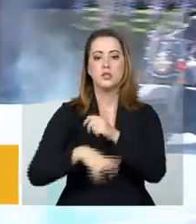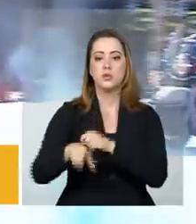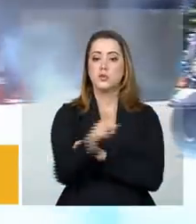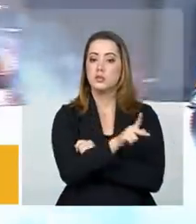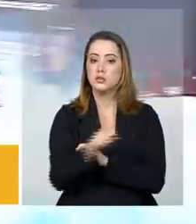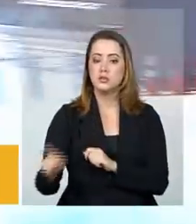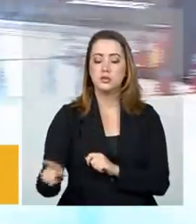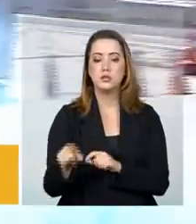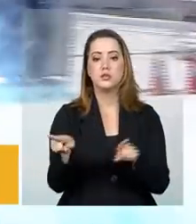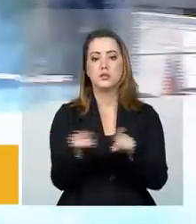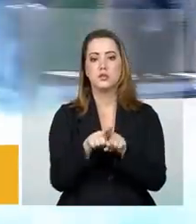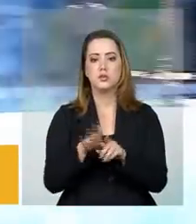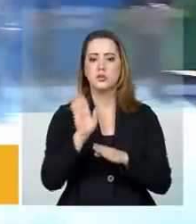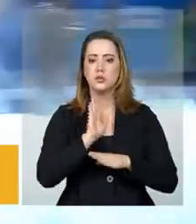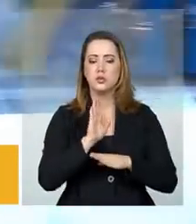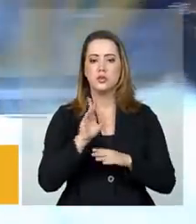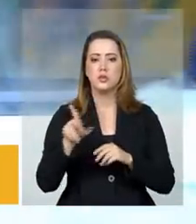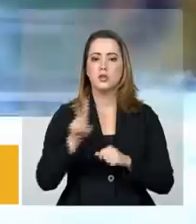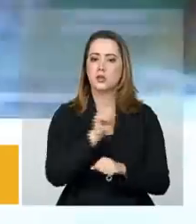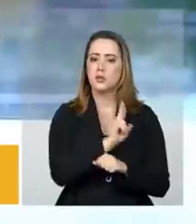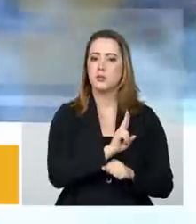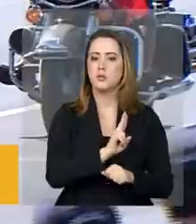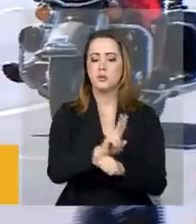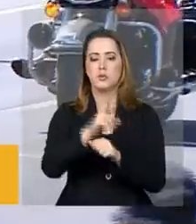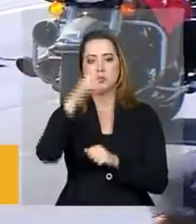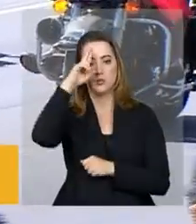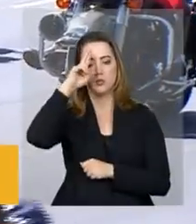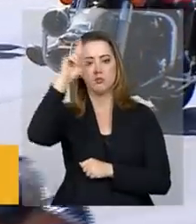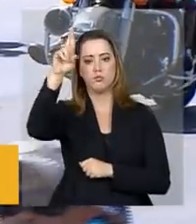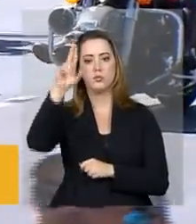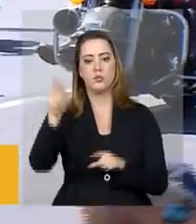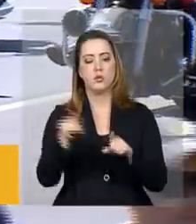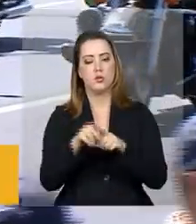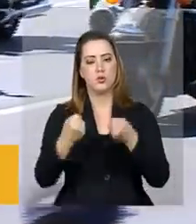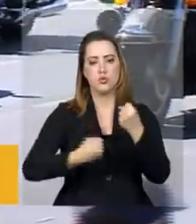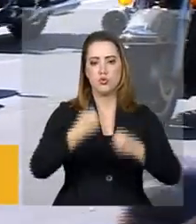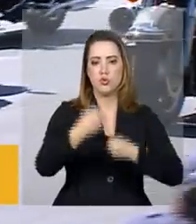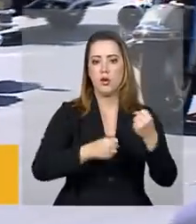presidenciais, escolta de autoridades e de comboios.